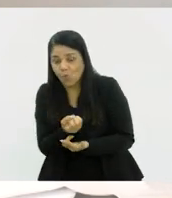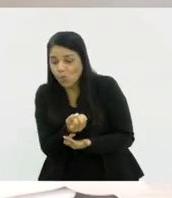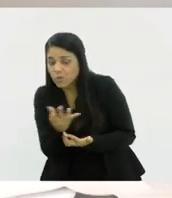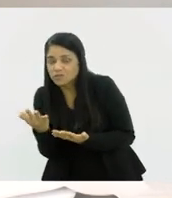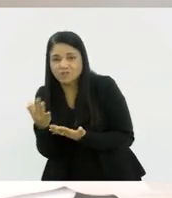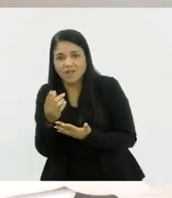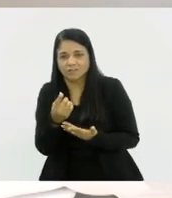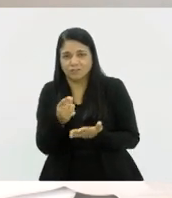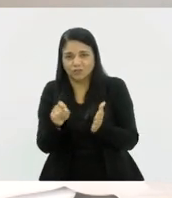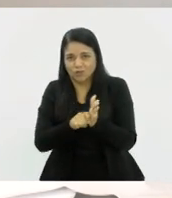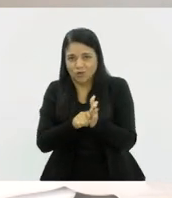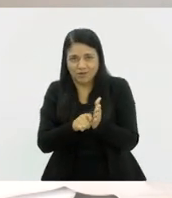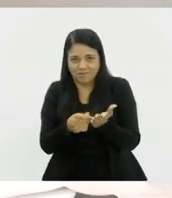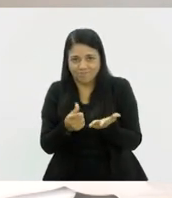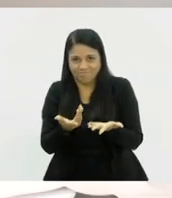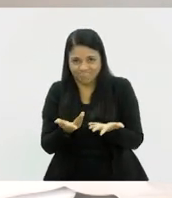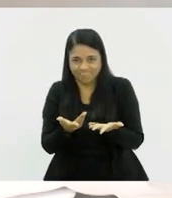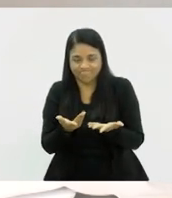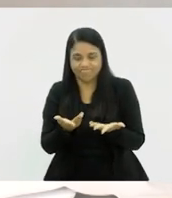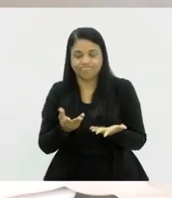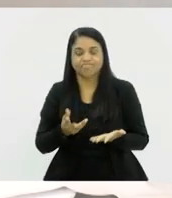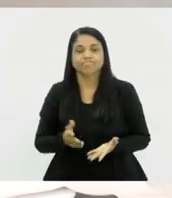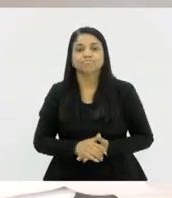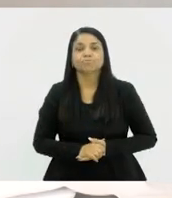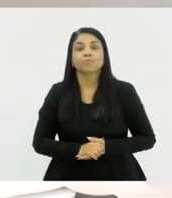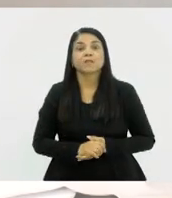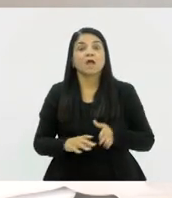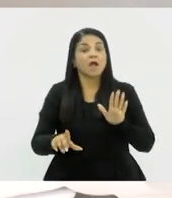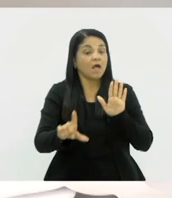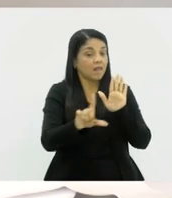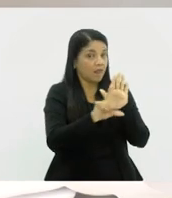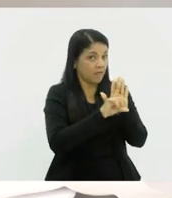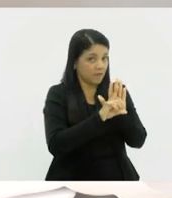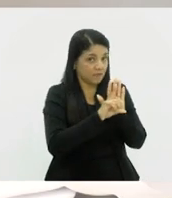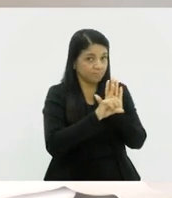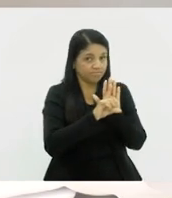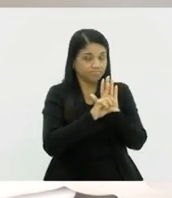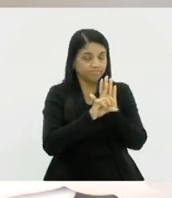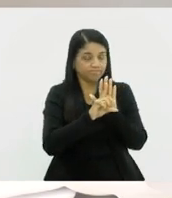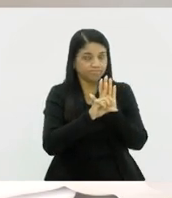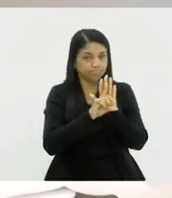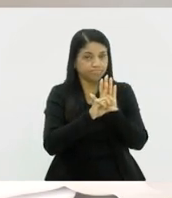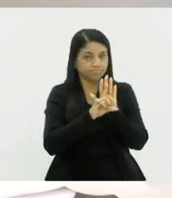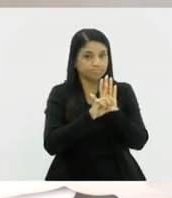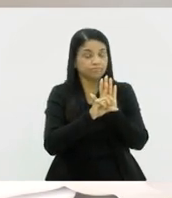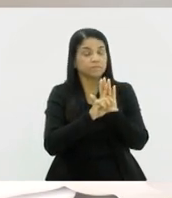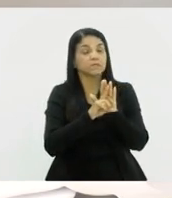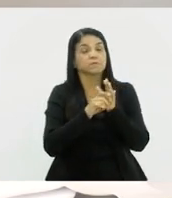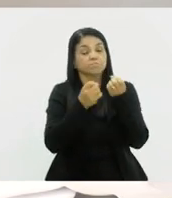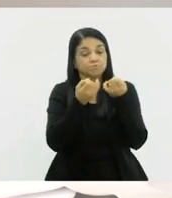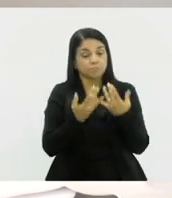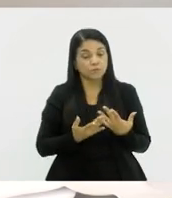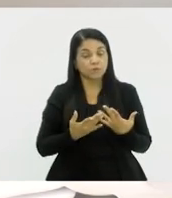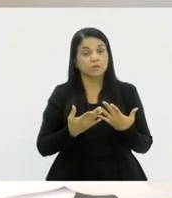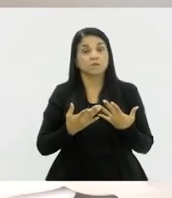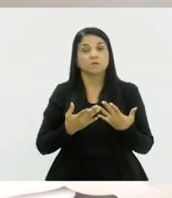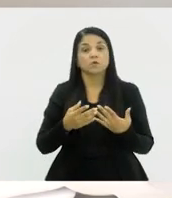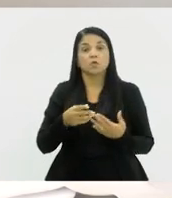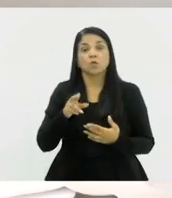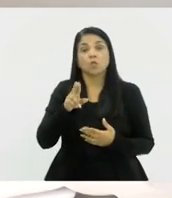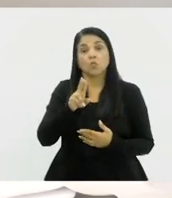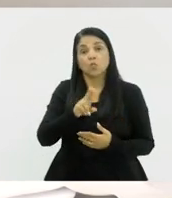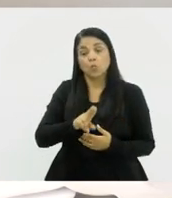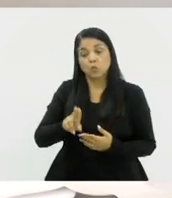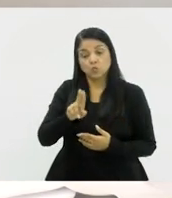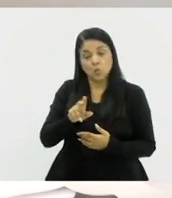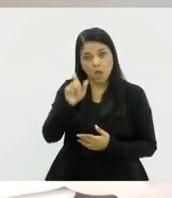função e a lei diz que um usuário mesma a lei retrógrada que